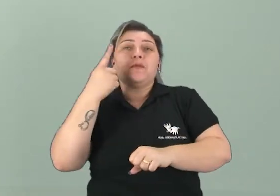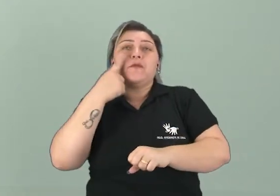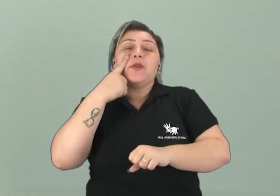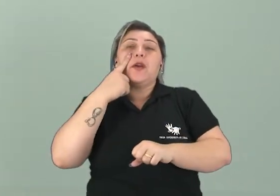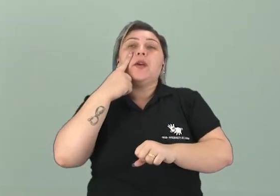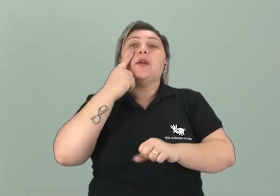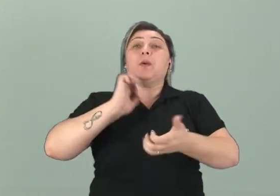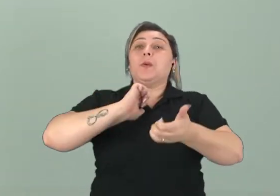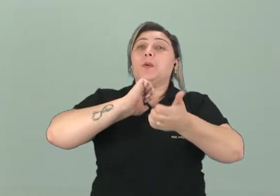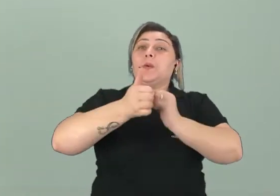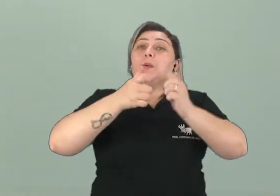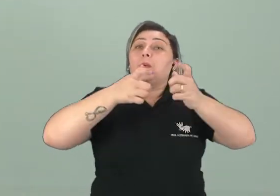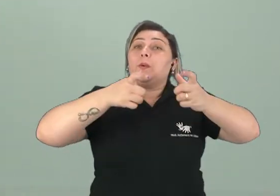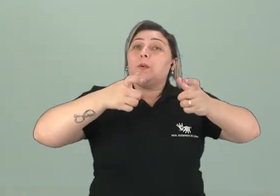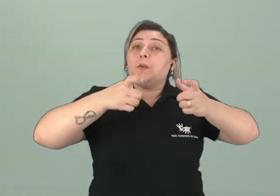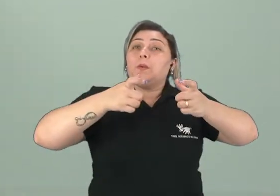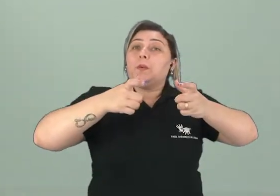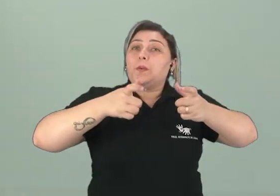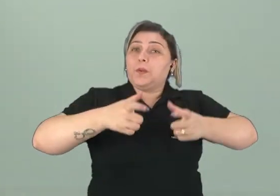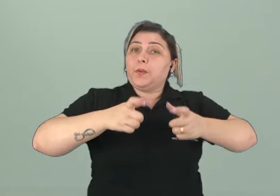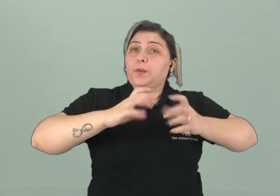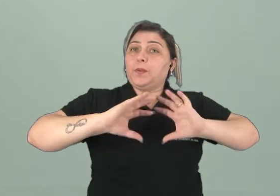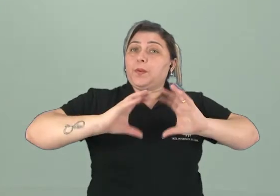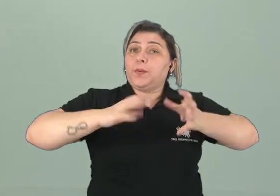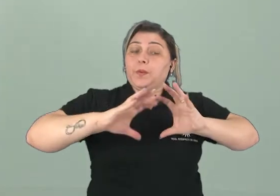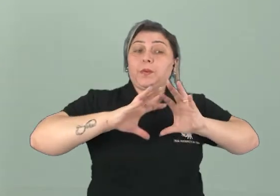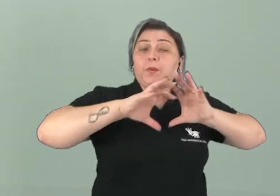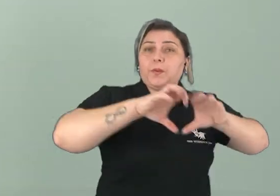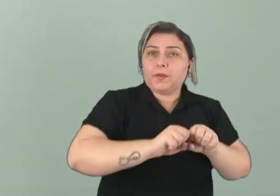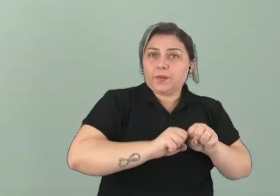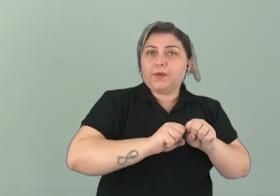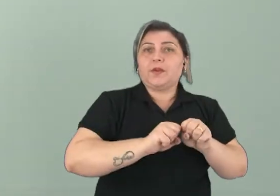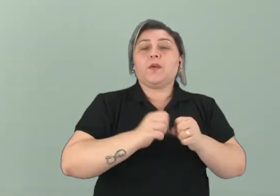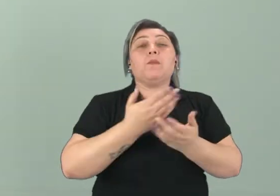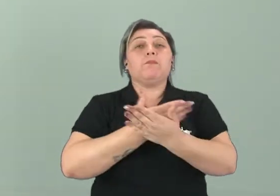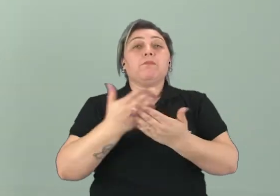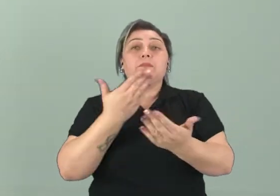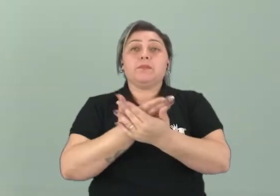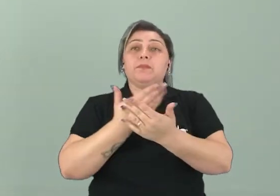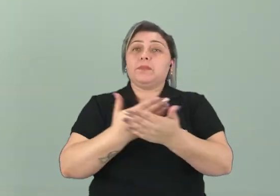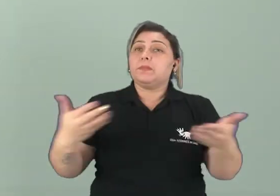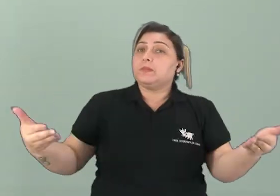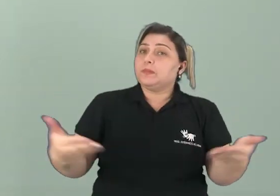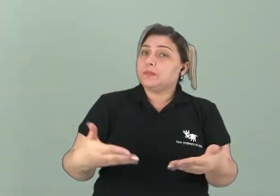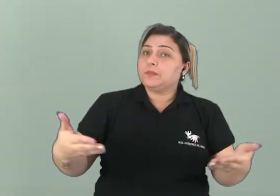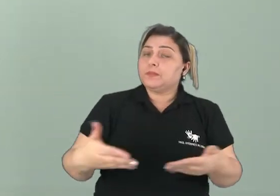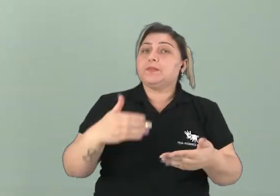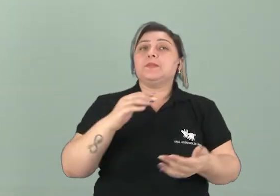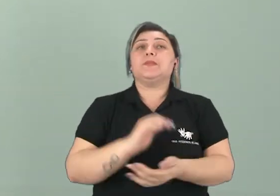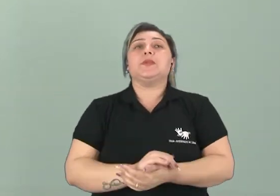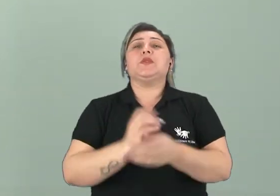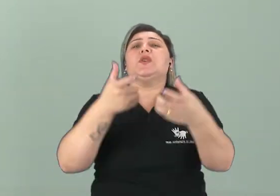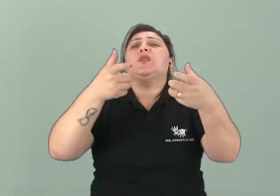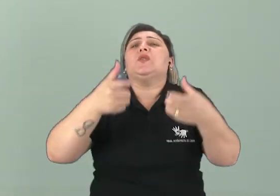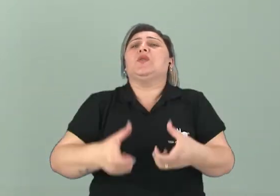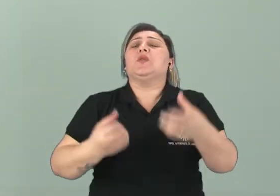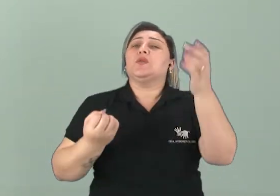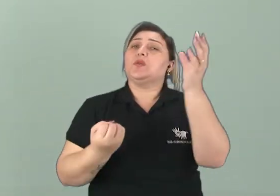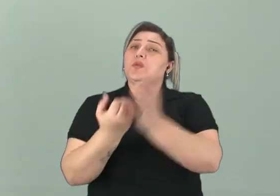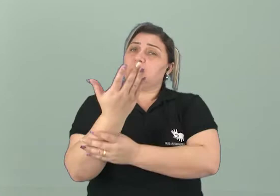de invasão também, né? Então a gente vai começar a nossa aula de hoje vendo de onde vem